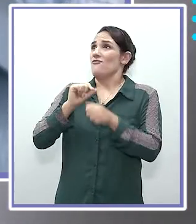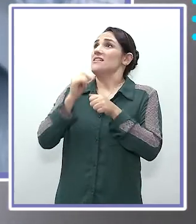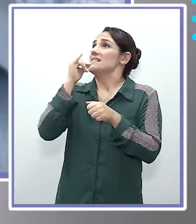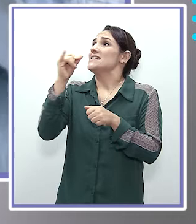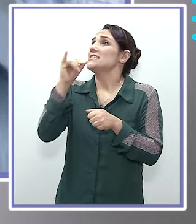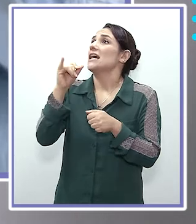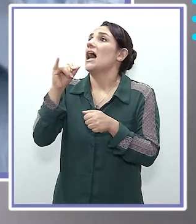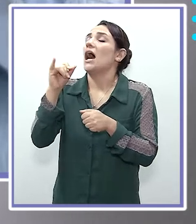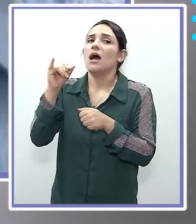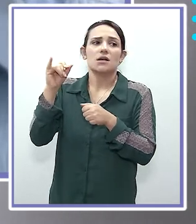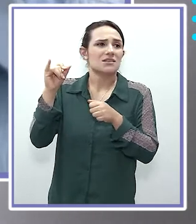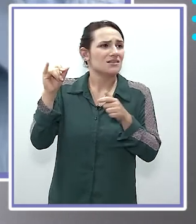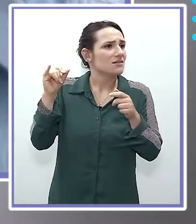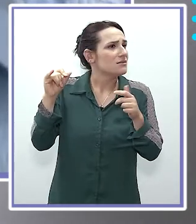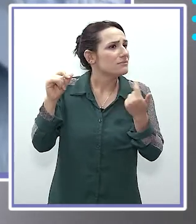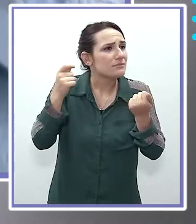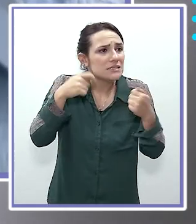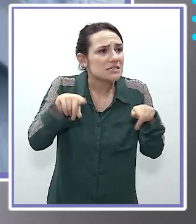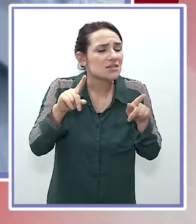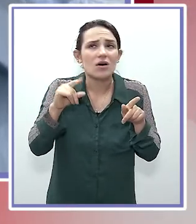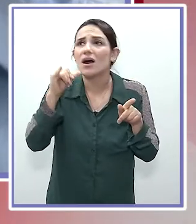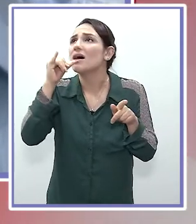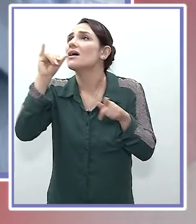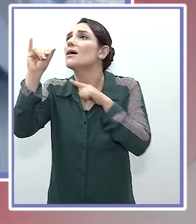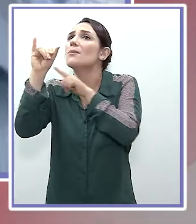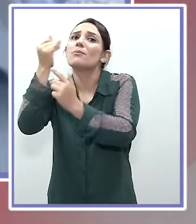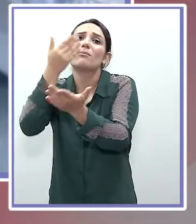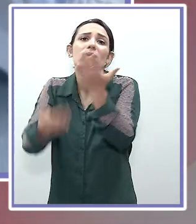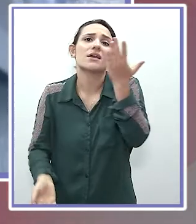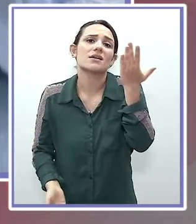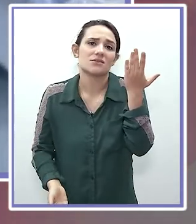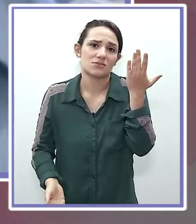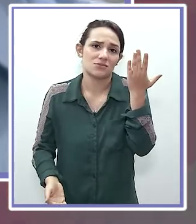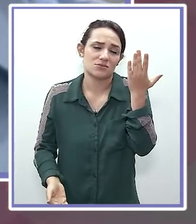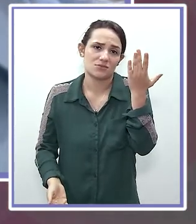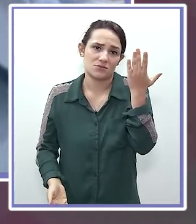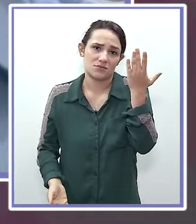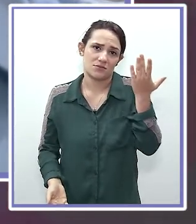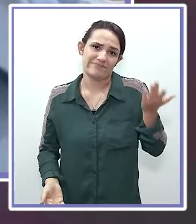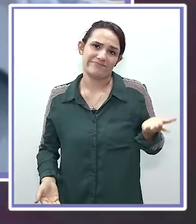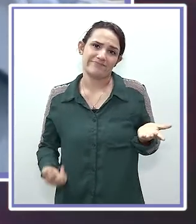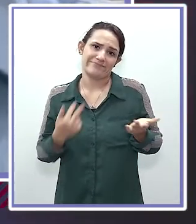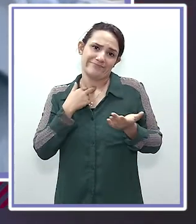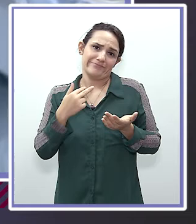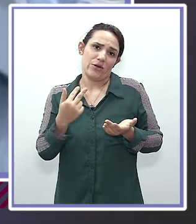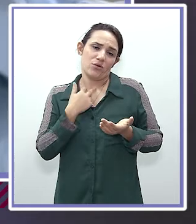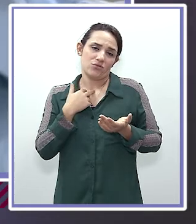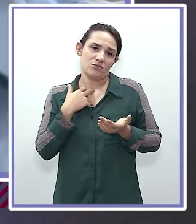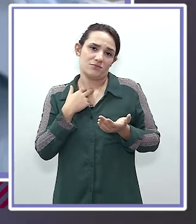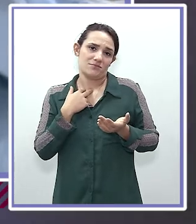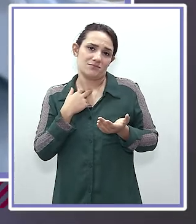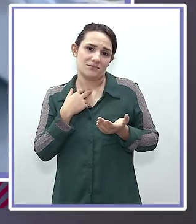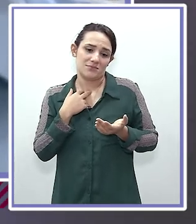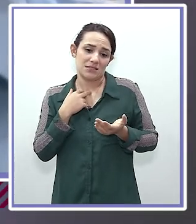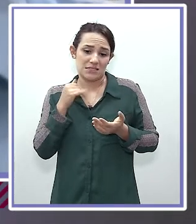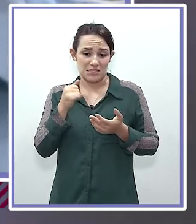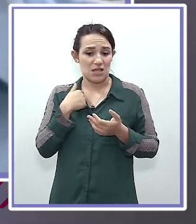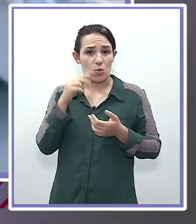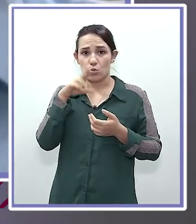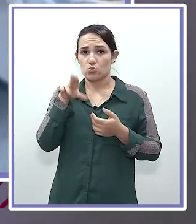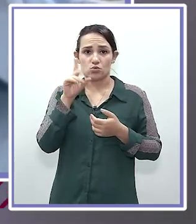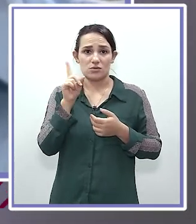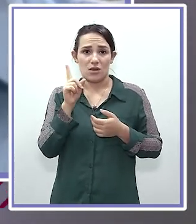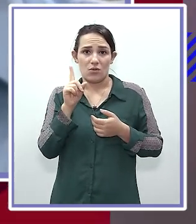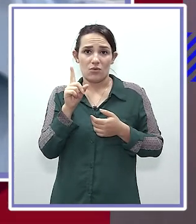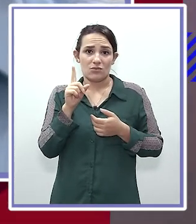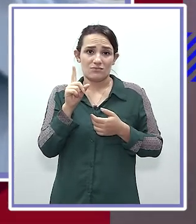é instantâneo, não tem como. Então, se você gerar 10 kW, você tem que consumir 10 kW. Se você não consumir esses